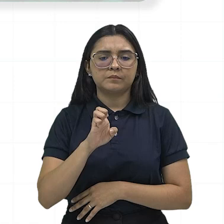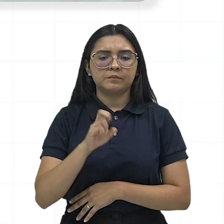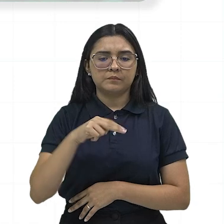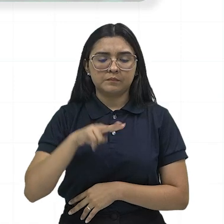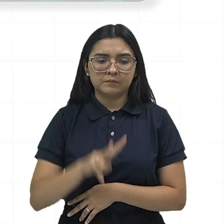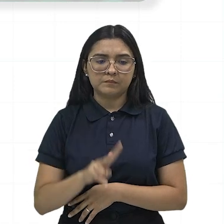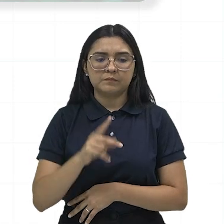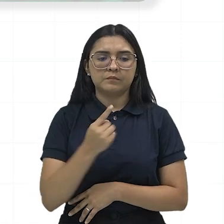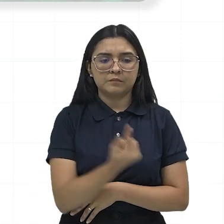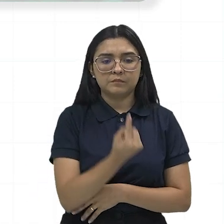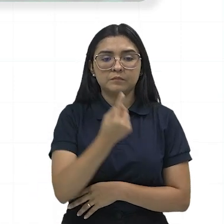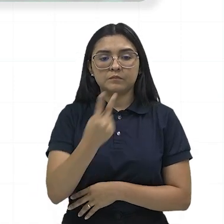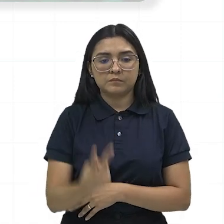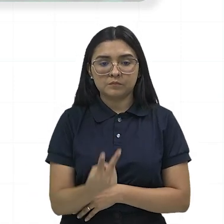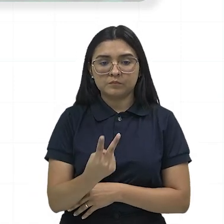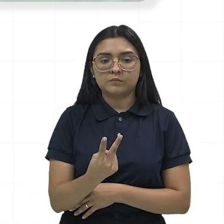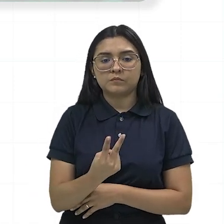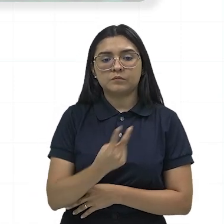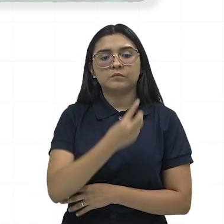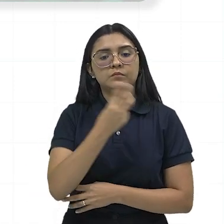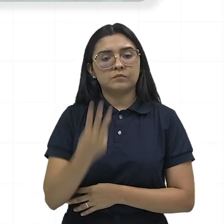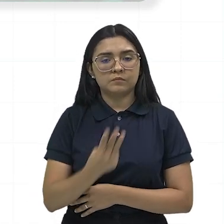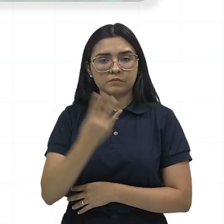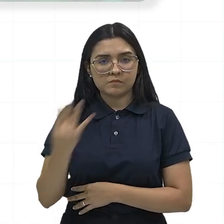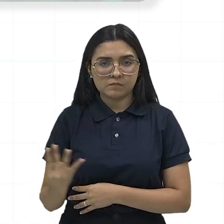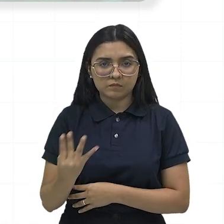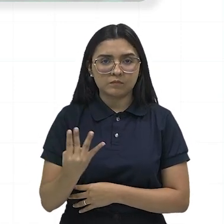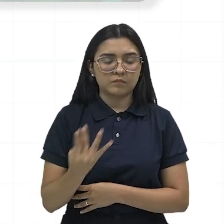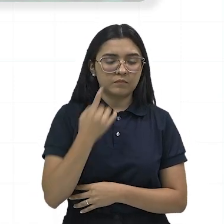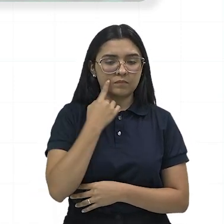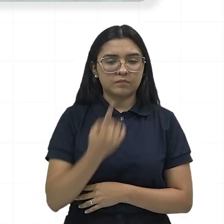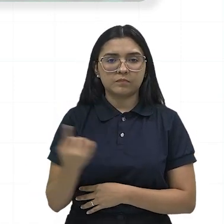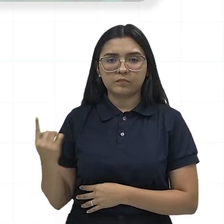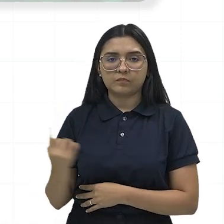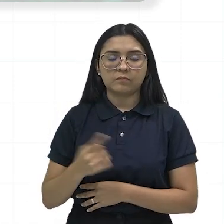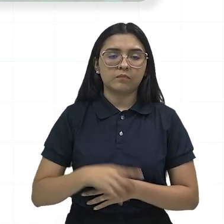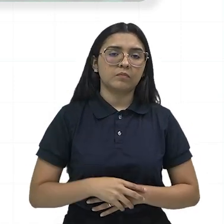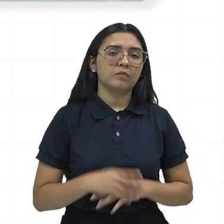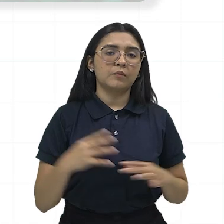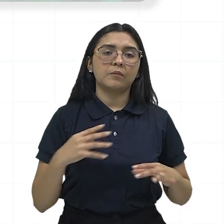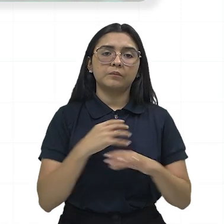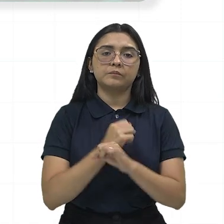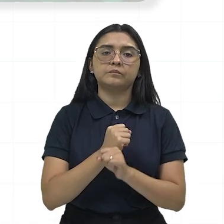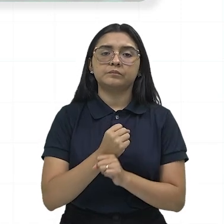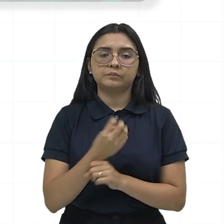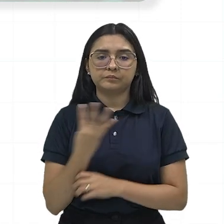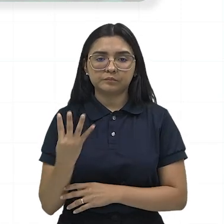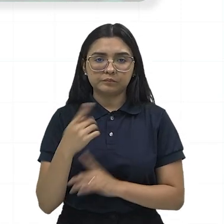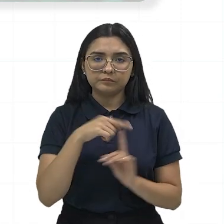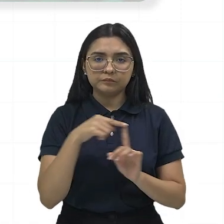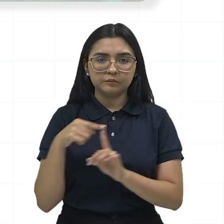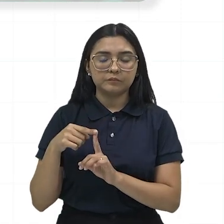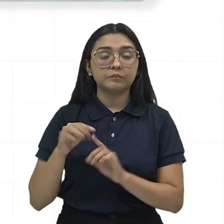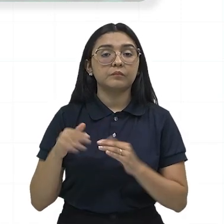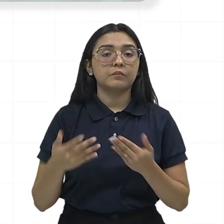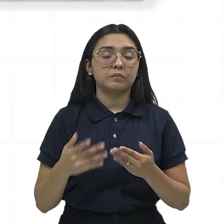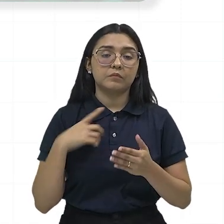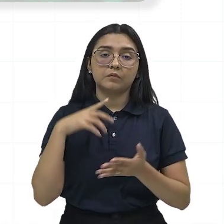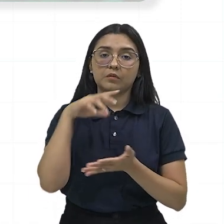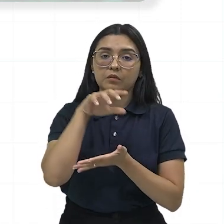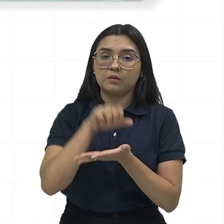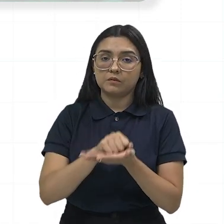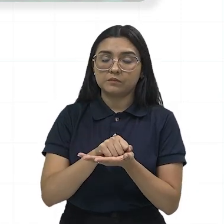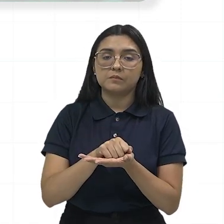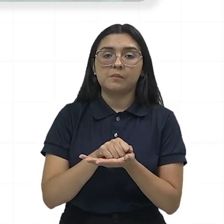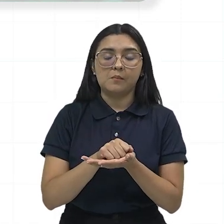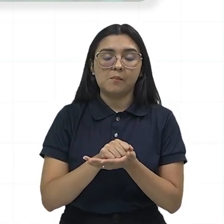DENV1, DENV2, DENV3 e DENV4. Então são 4 sorotipos aí até o momento